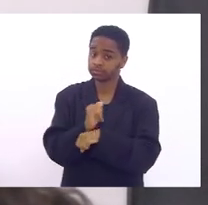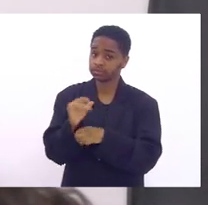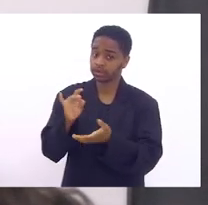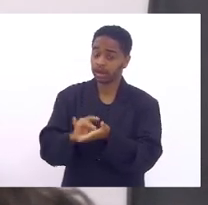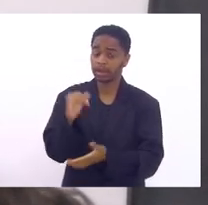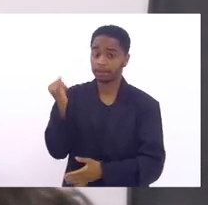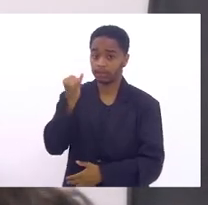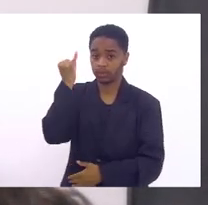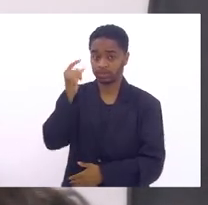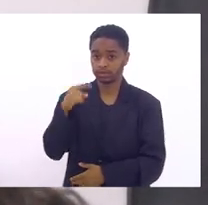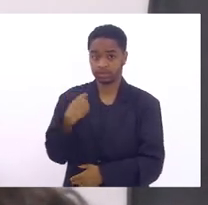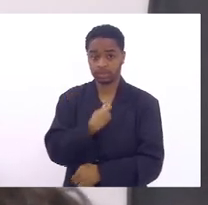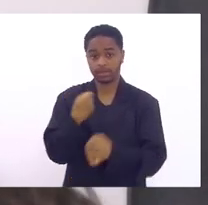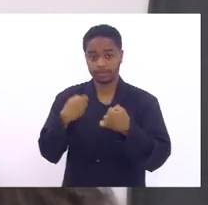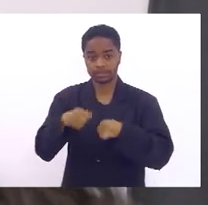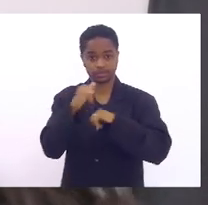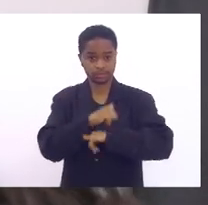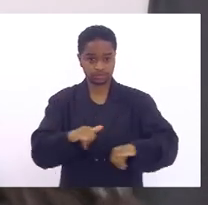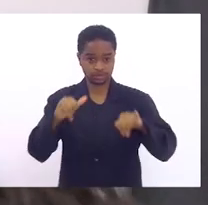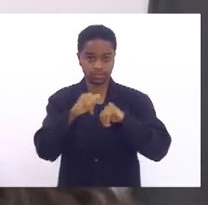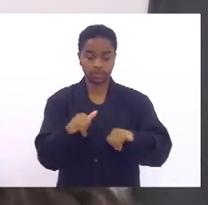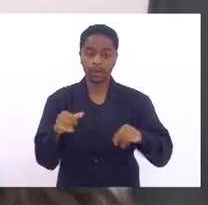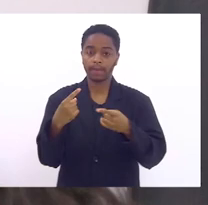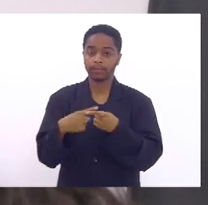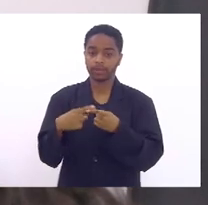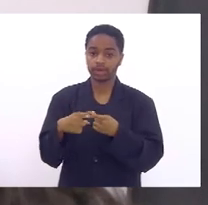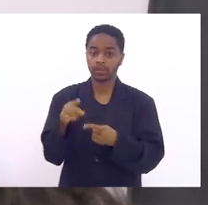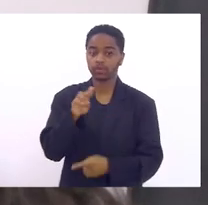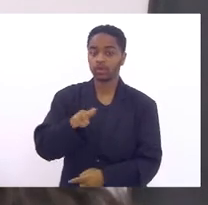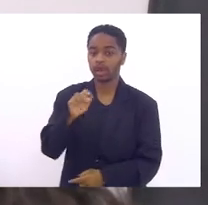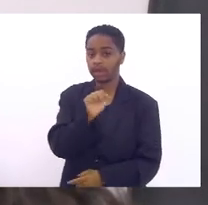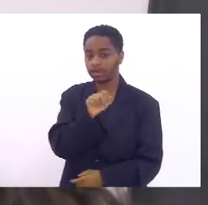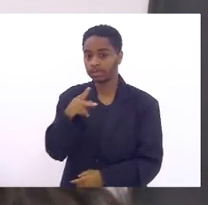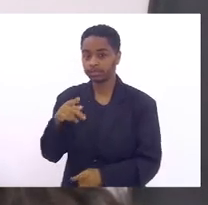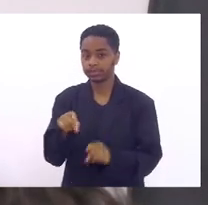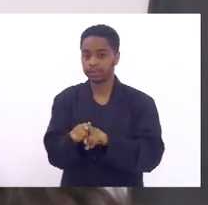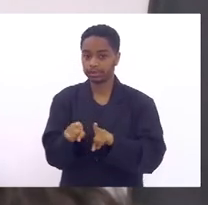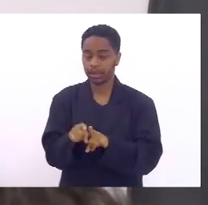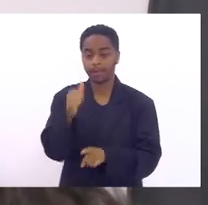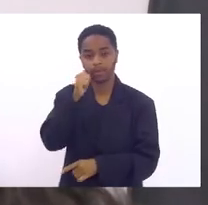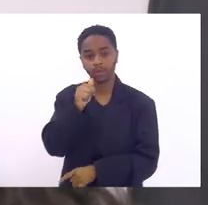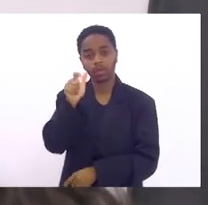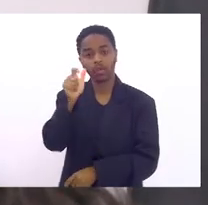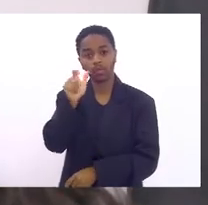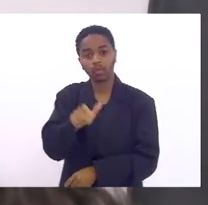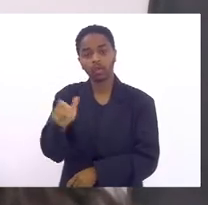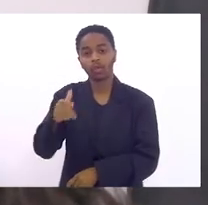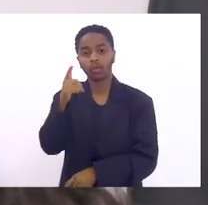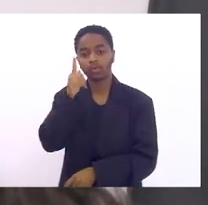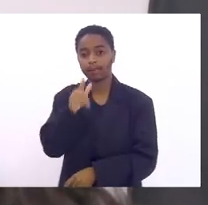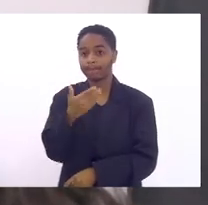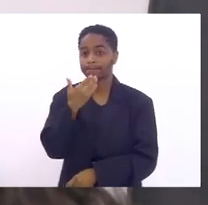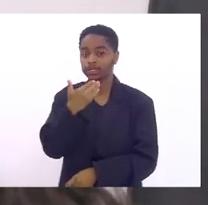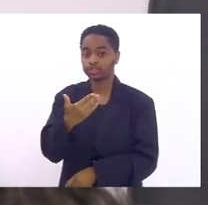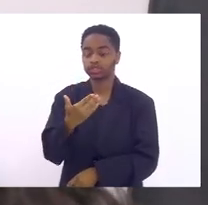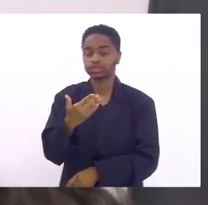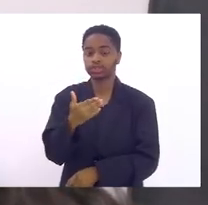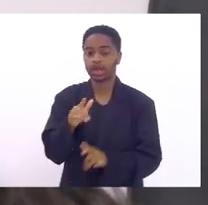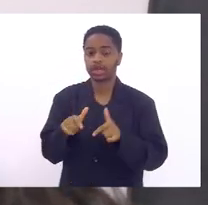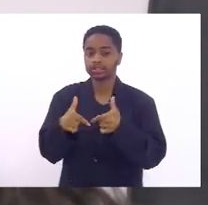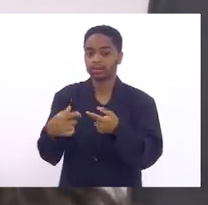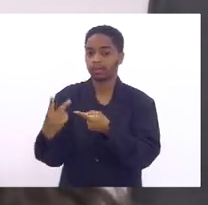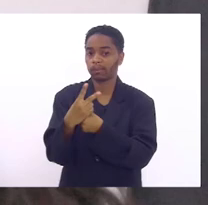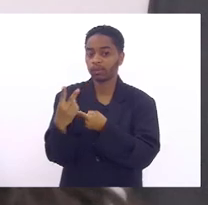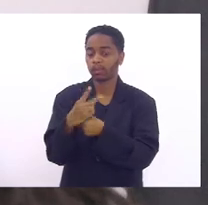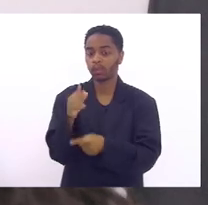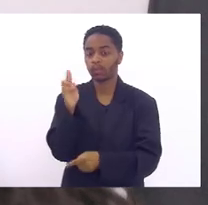importante que a gente precisa divulgar que através do aplicativo também ela consegue solicitar uma medida protetiva de urgência né